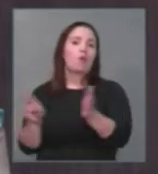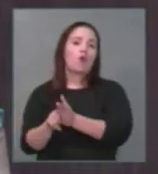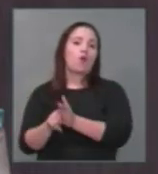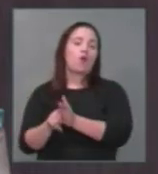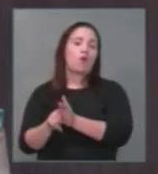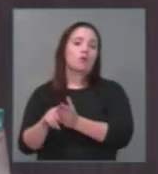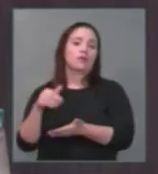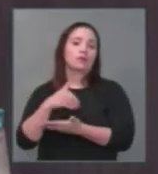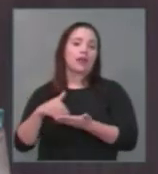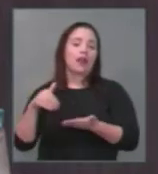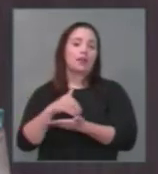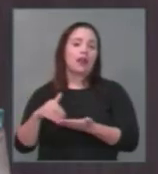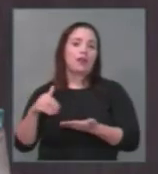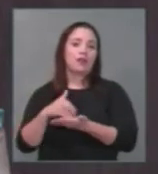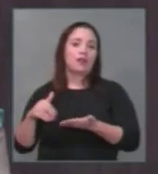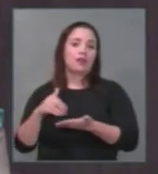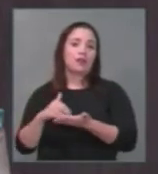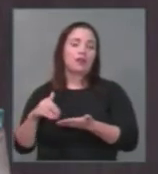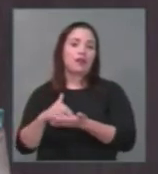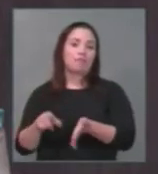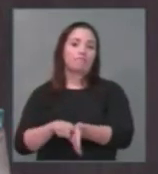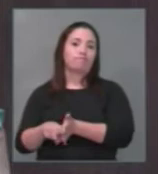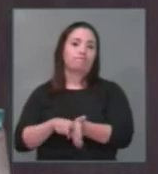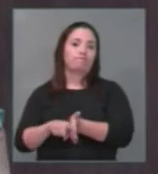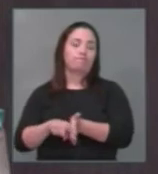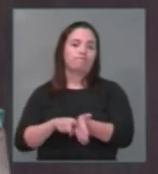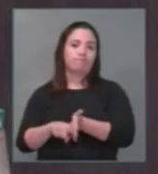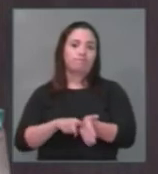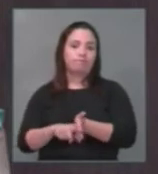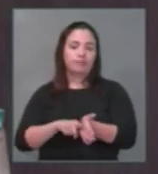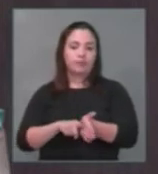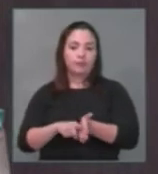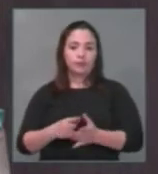intersecretaria. Portanto, desse ponto de vista,